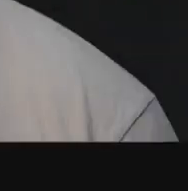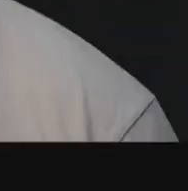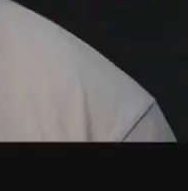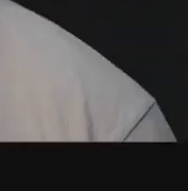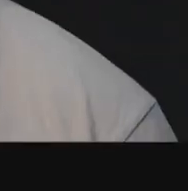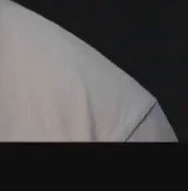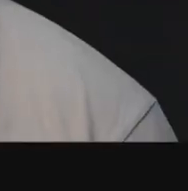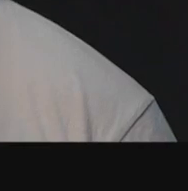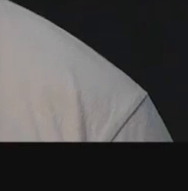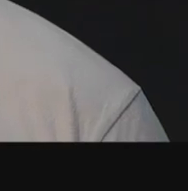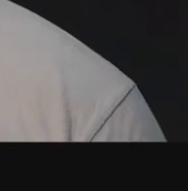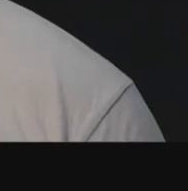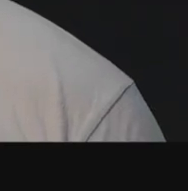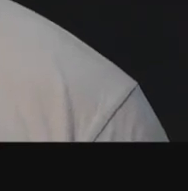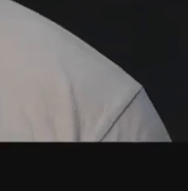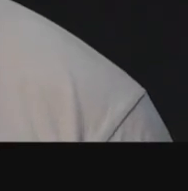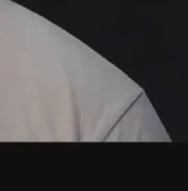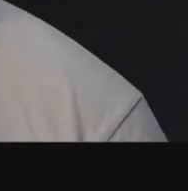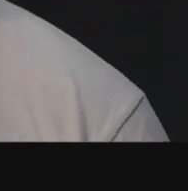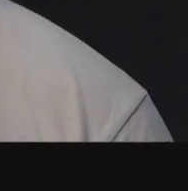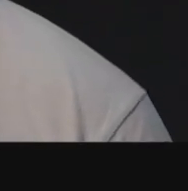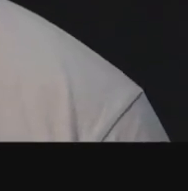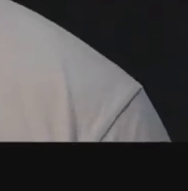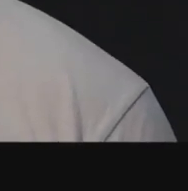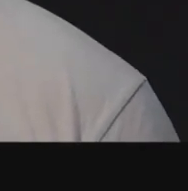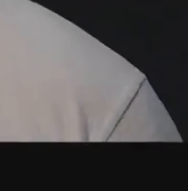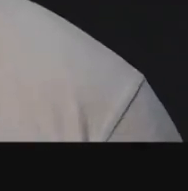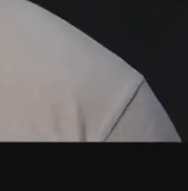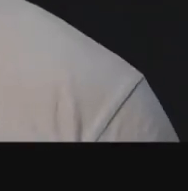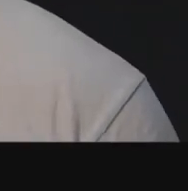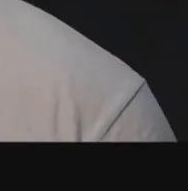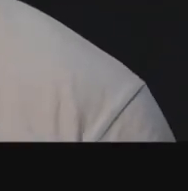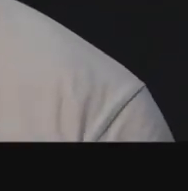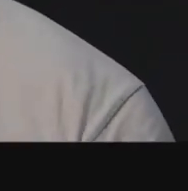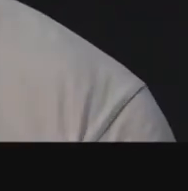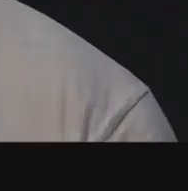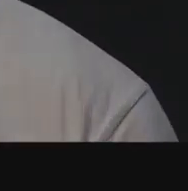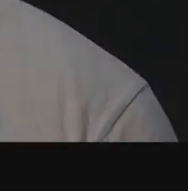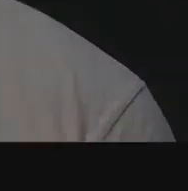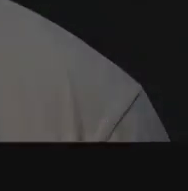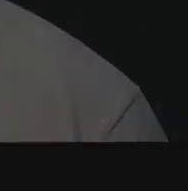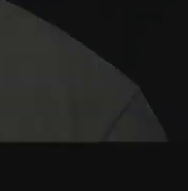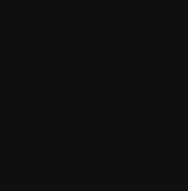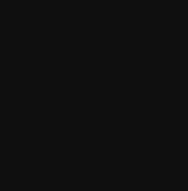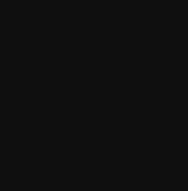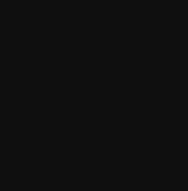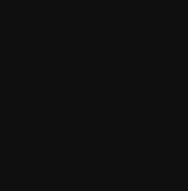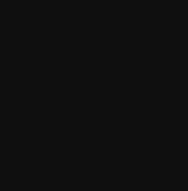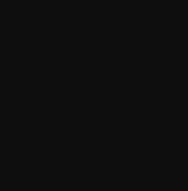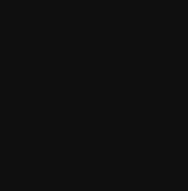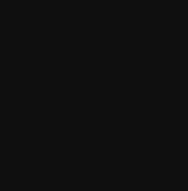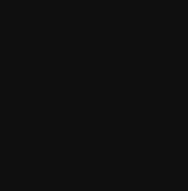Hoje, a minha profissão principal é ator, cantor, músico e compositor.